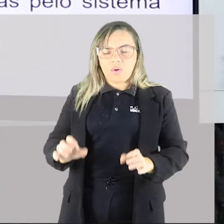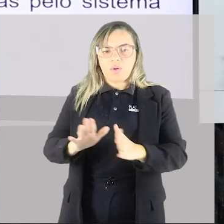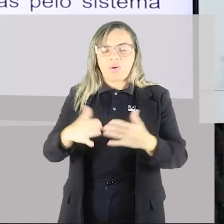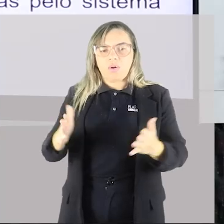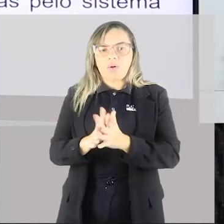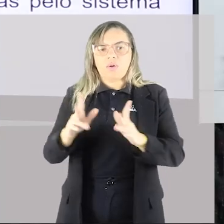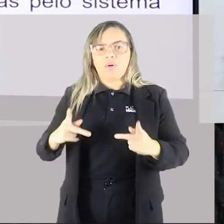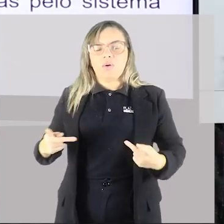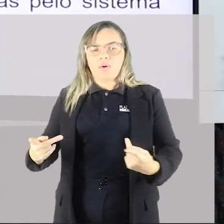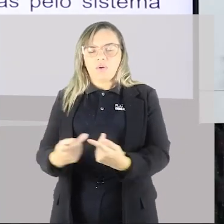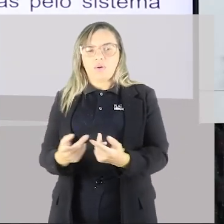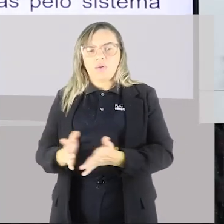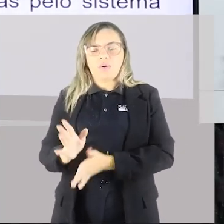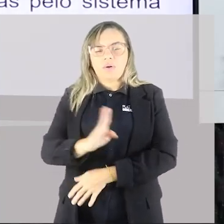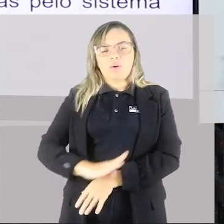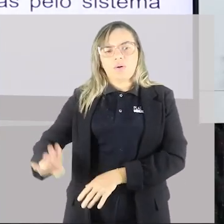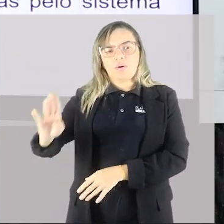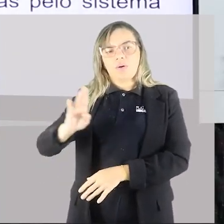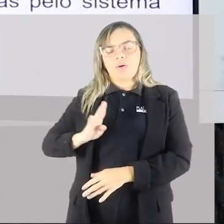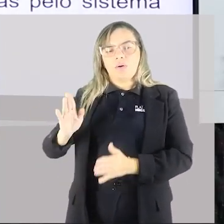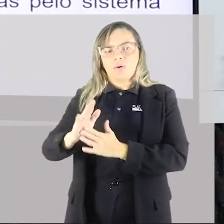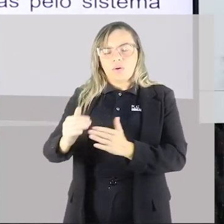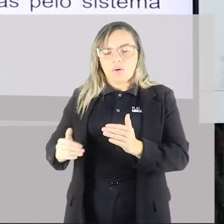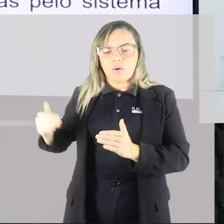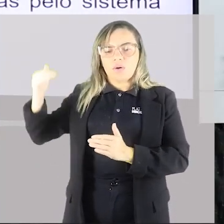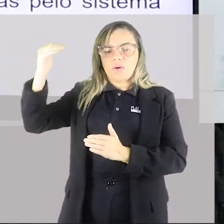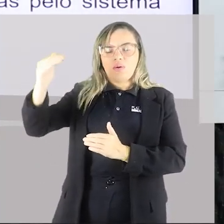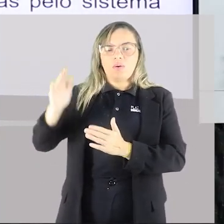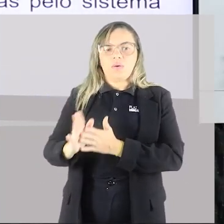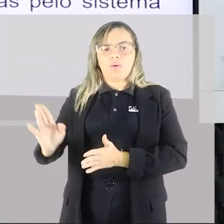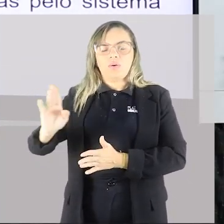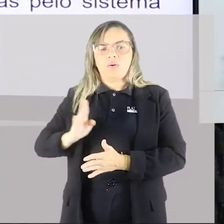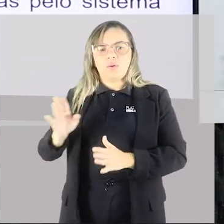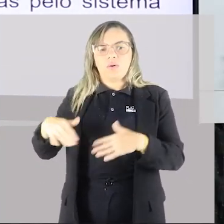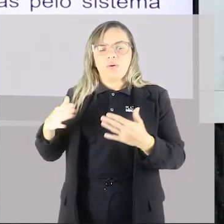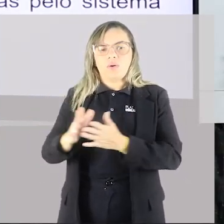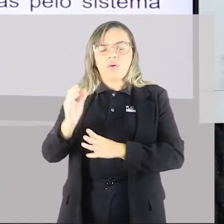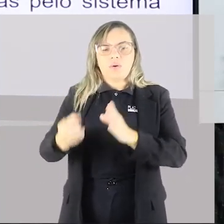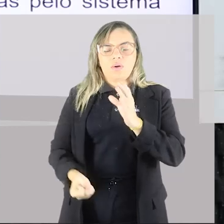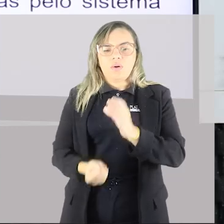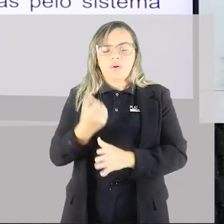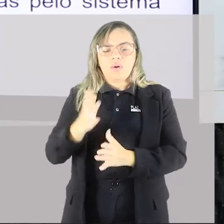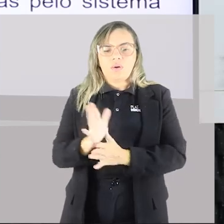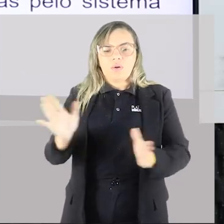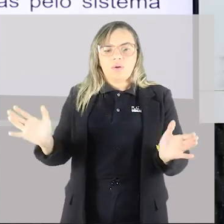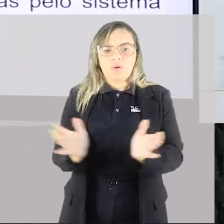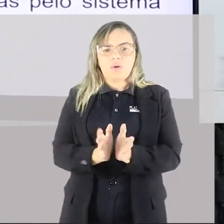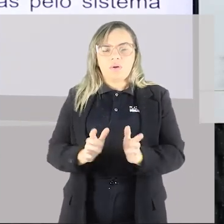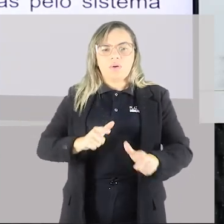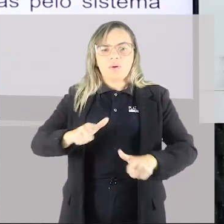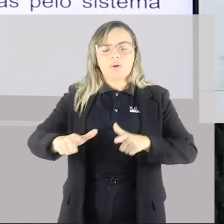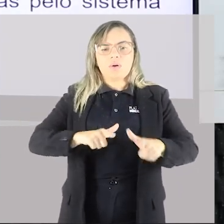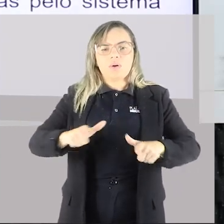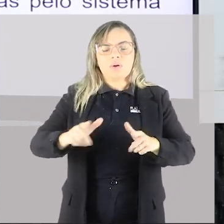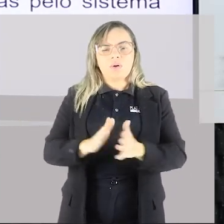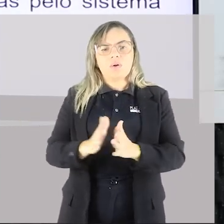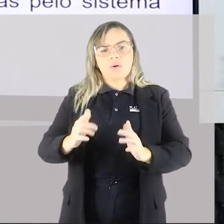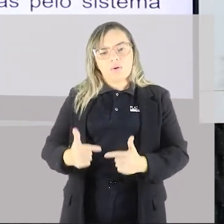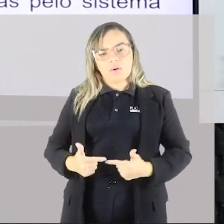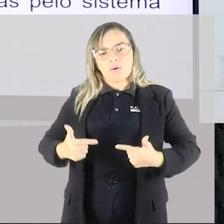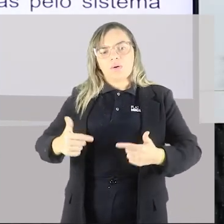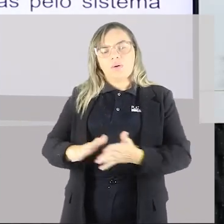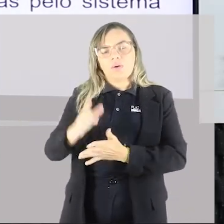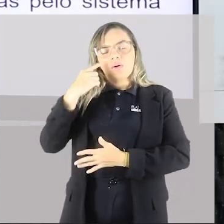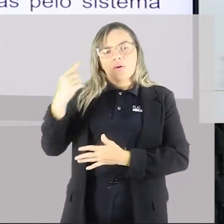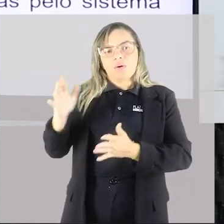de proletariado e burguesia. A ascensão da burguesia e o surgimento da classe trabalhadora